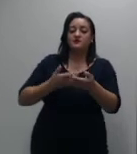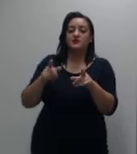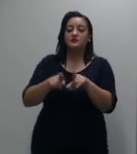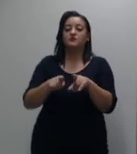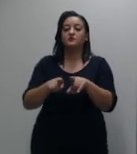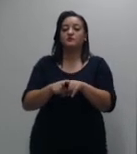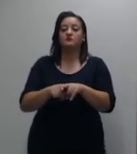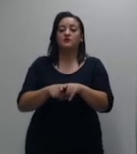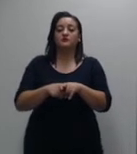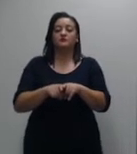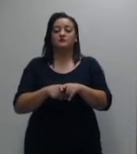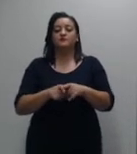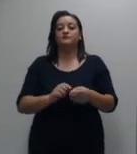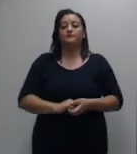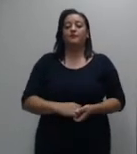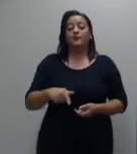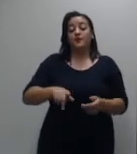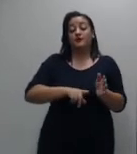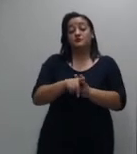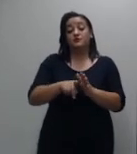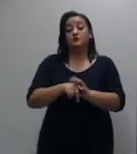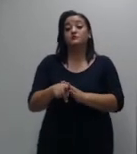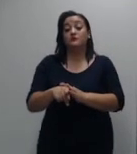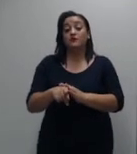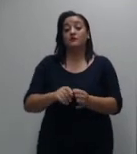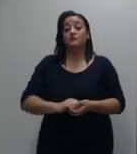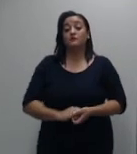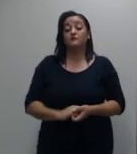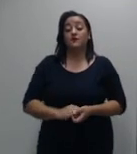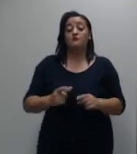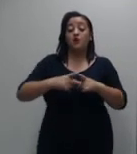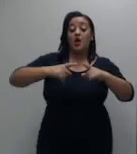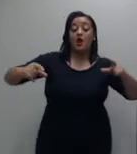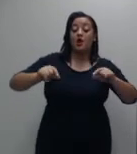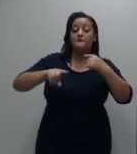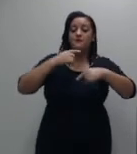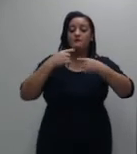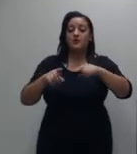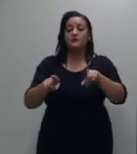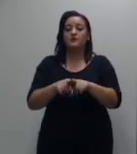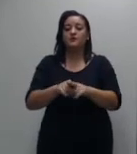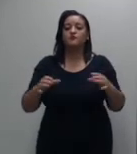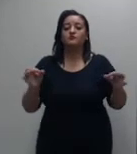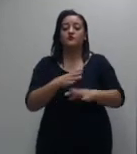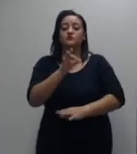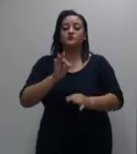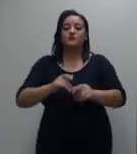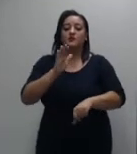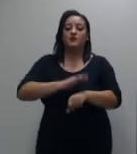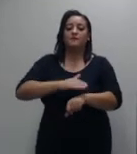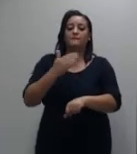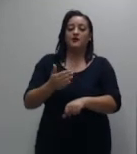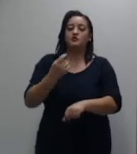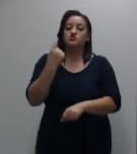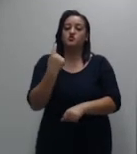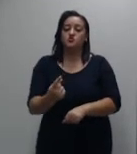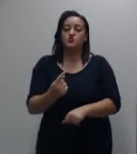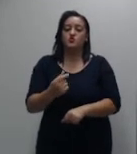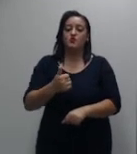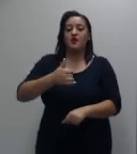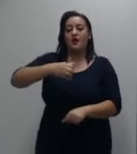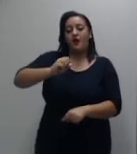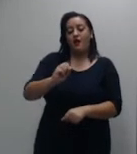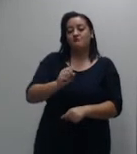e vai preso essa questão foi amplamente debatido e trânsito em julgado há mais de uma década e meia